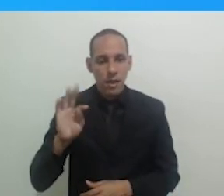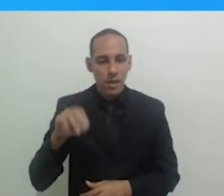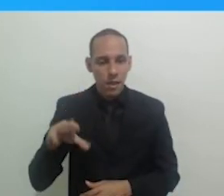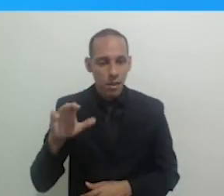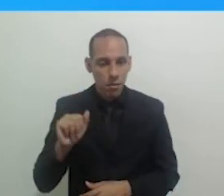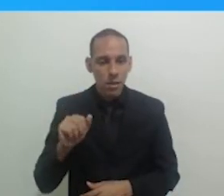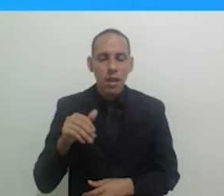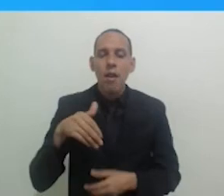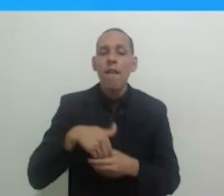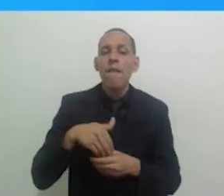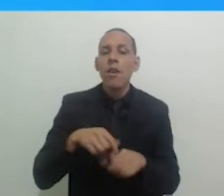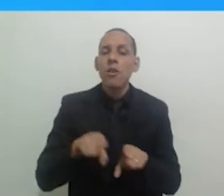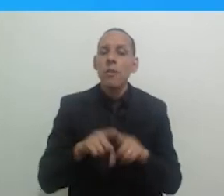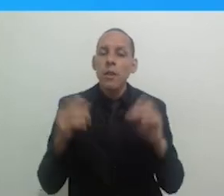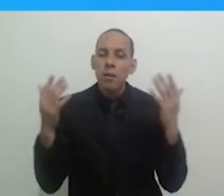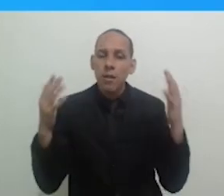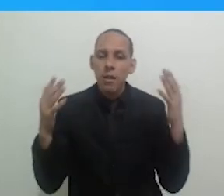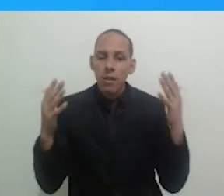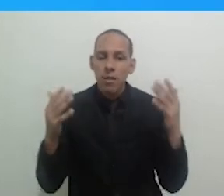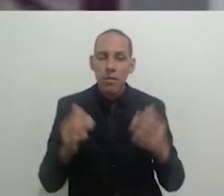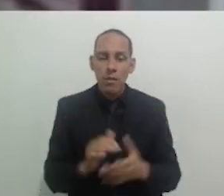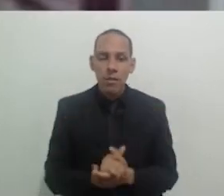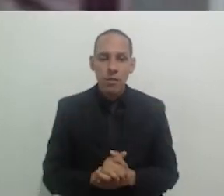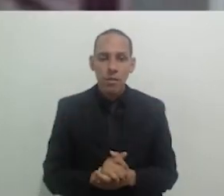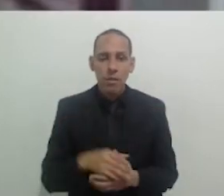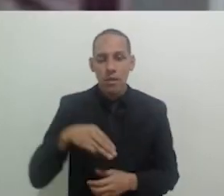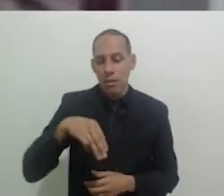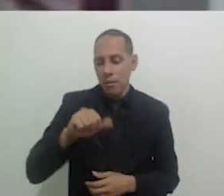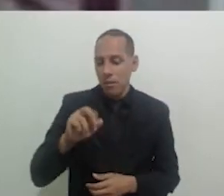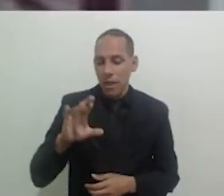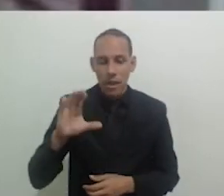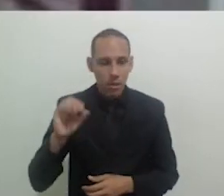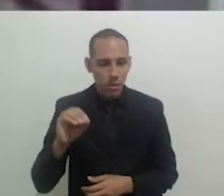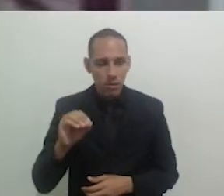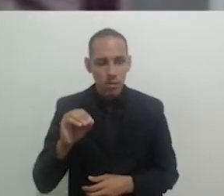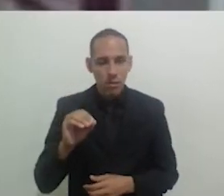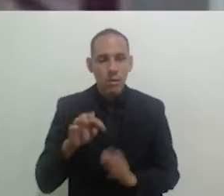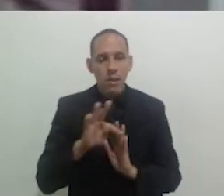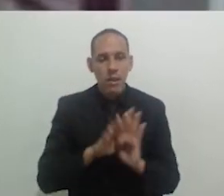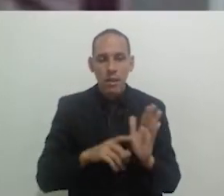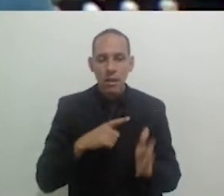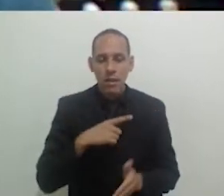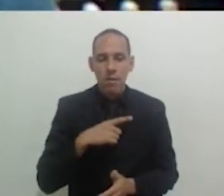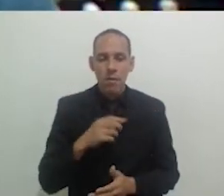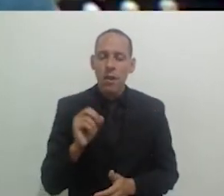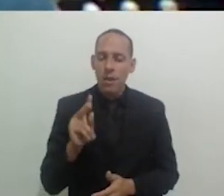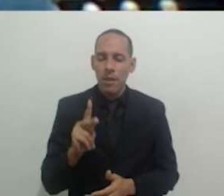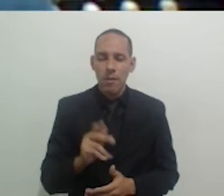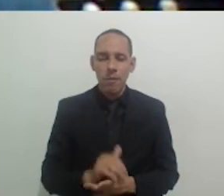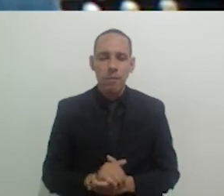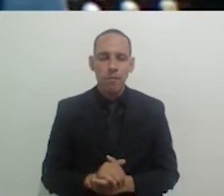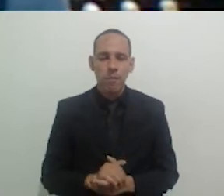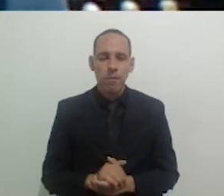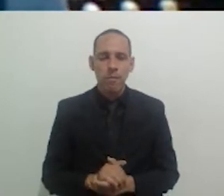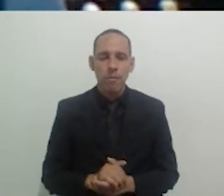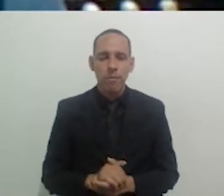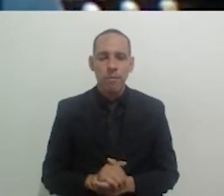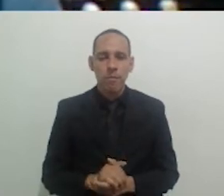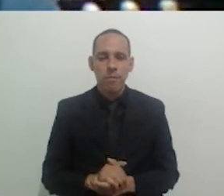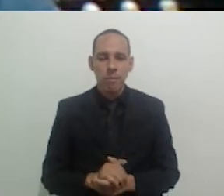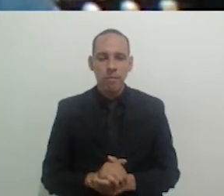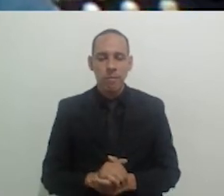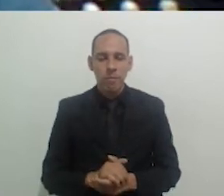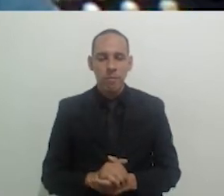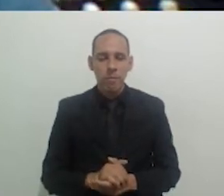congratulações aí que eu procuro. Não. Márcio está com o texto. Tá certo. Quando chegar na vossa vez